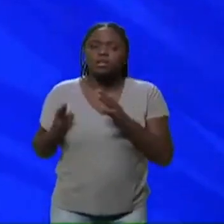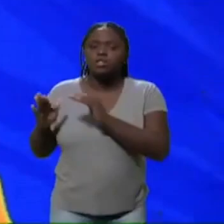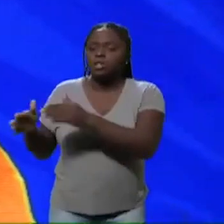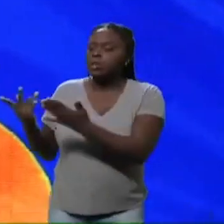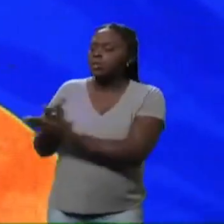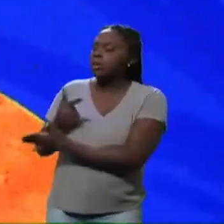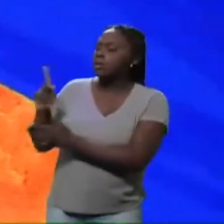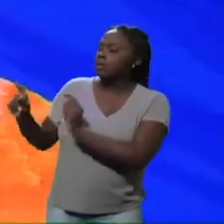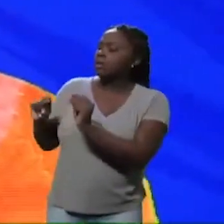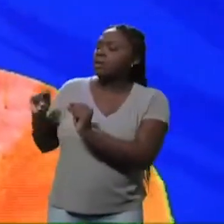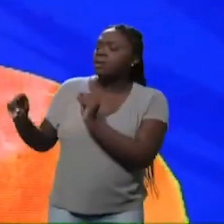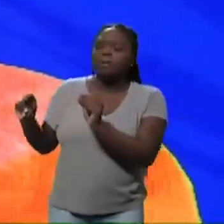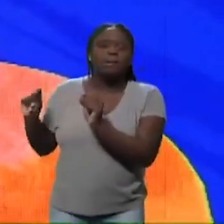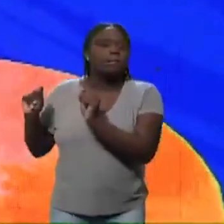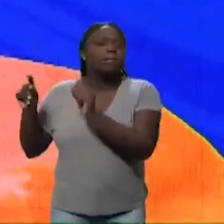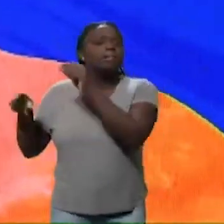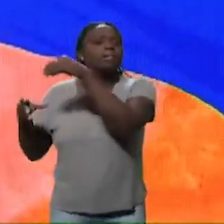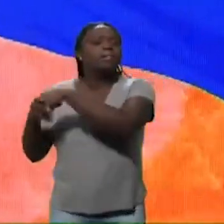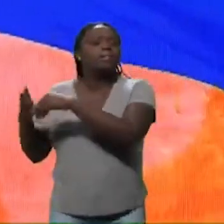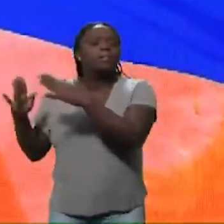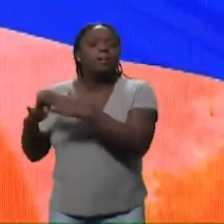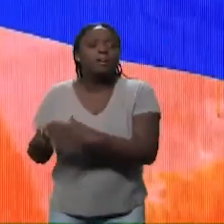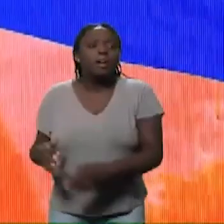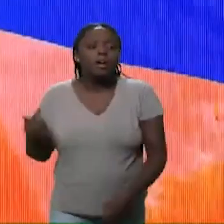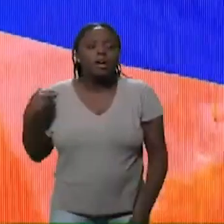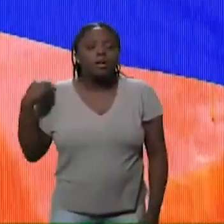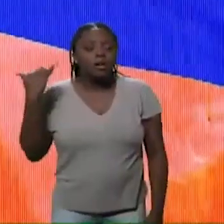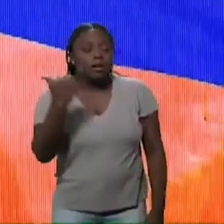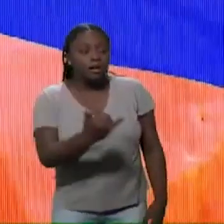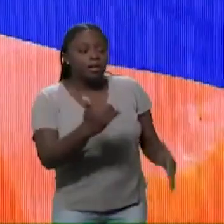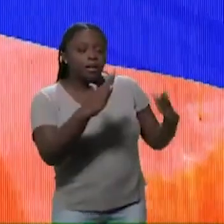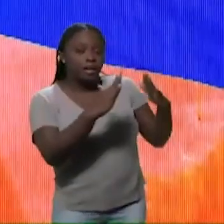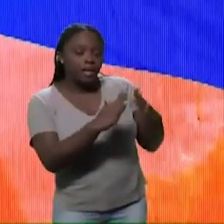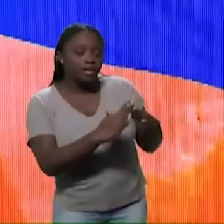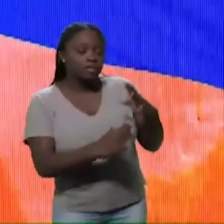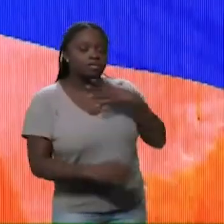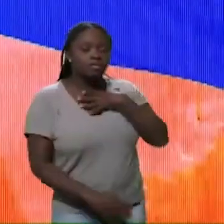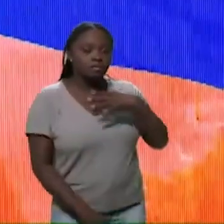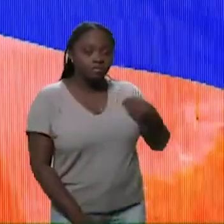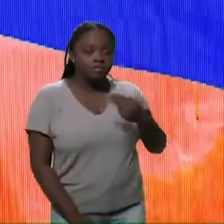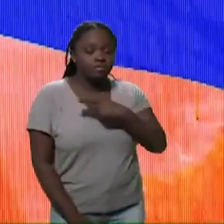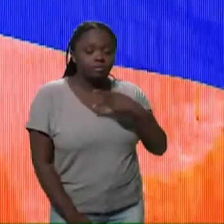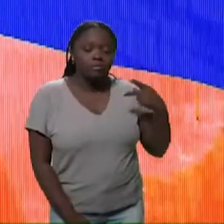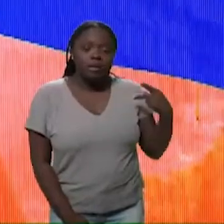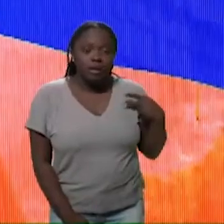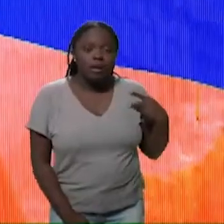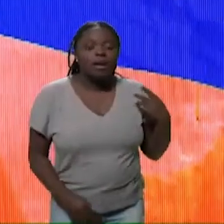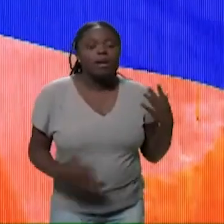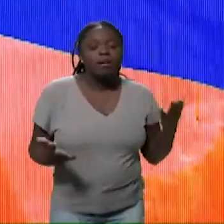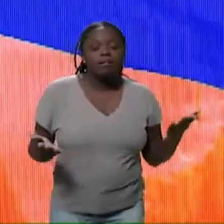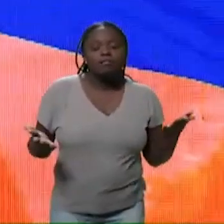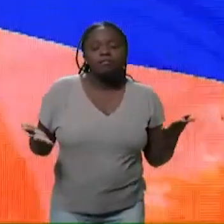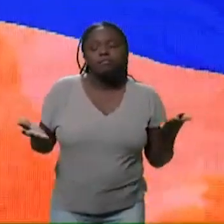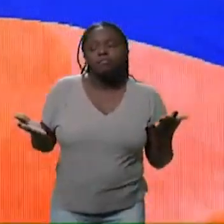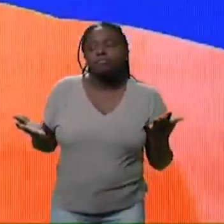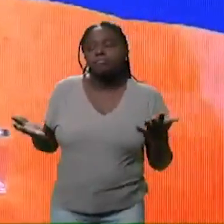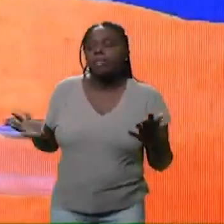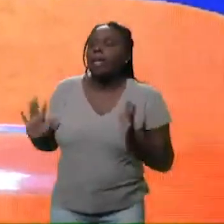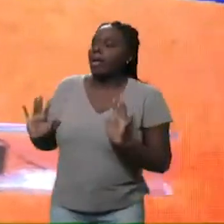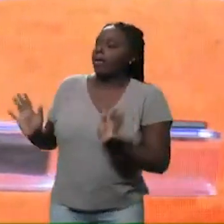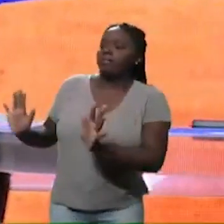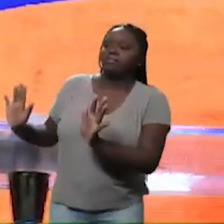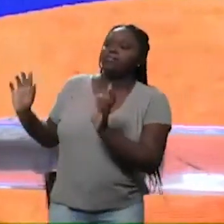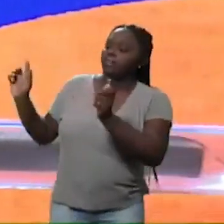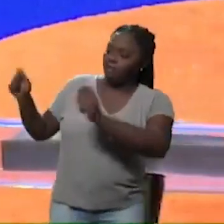que vai acontecer lá, quem é que está lá. Quando eu falei que era na casa do pastor vice-presidente, aí ela falou, ah não,